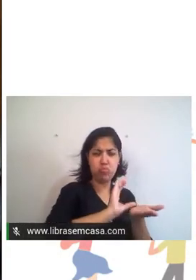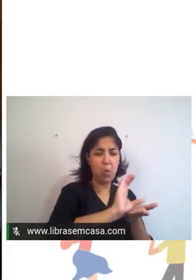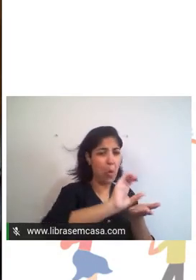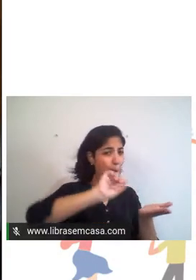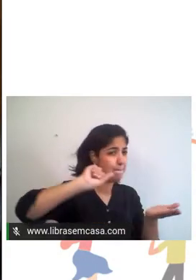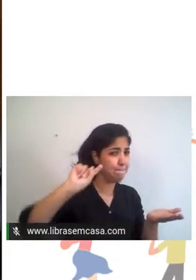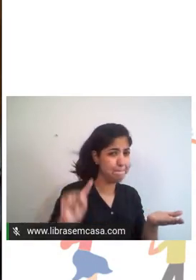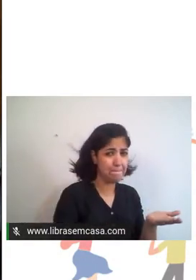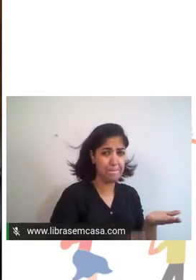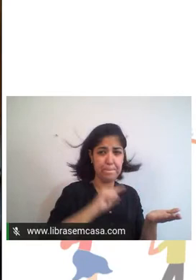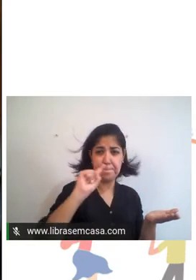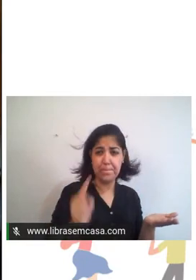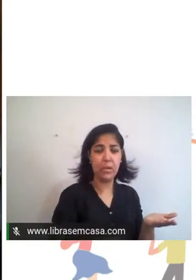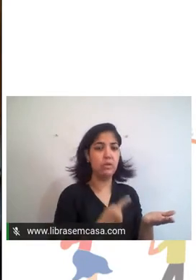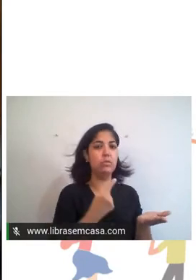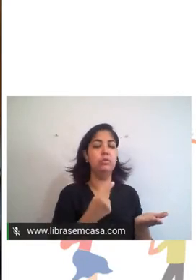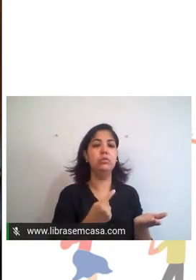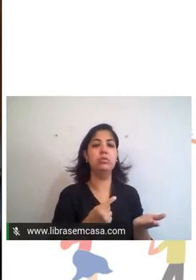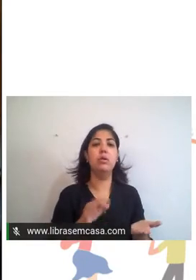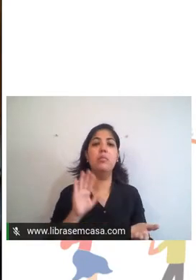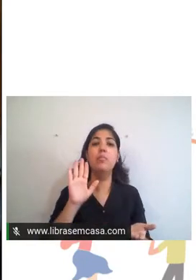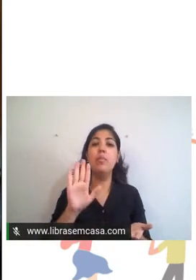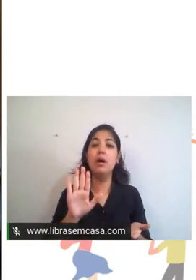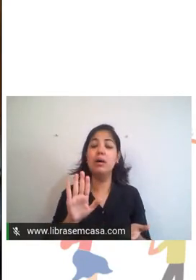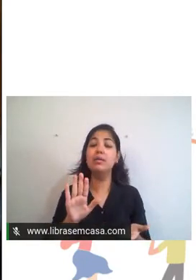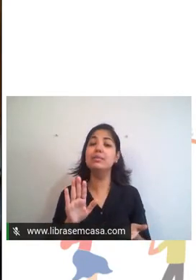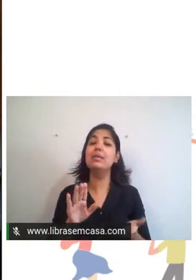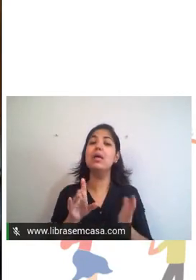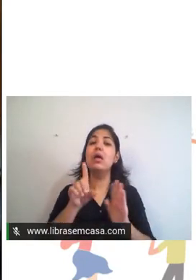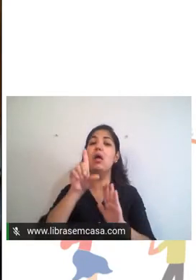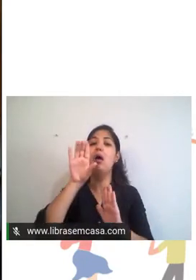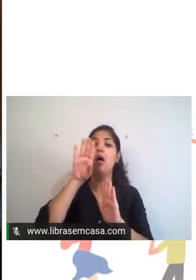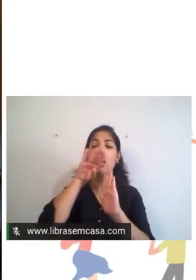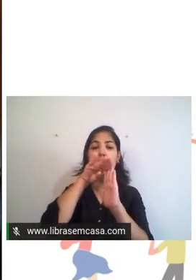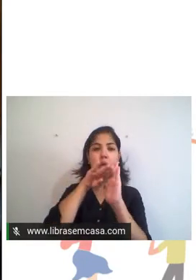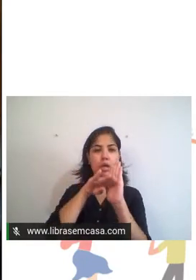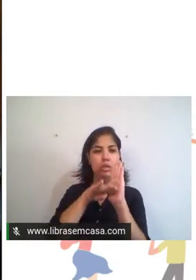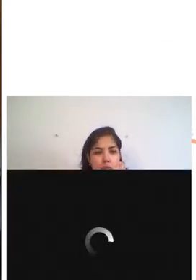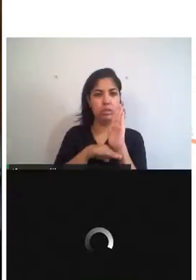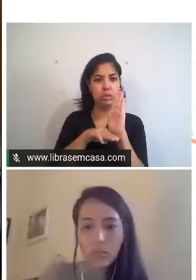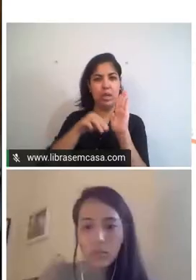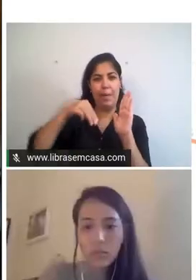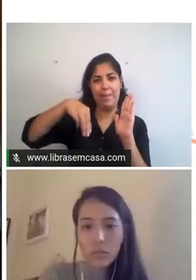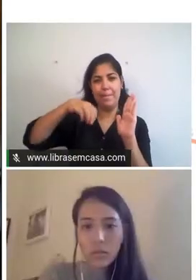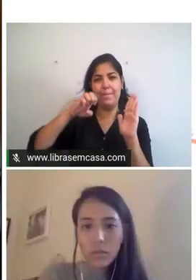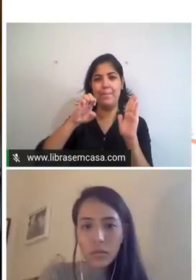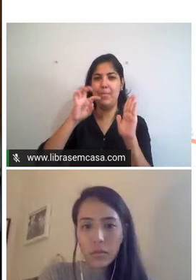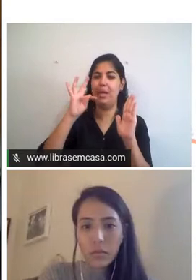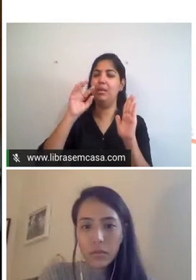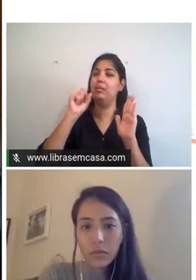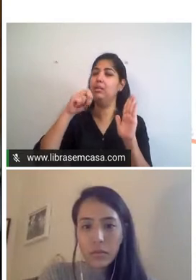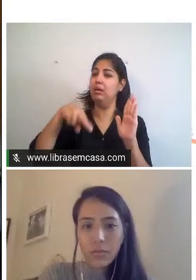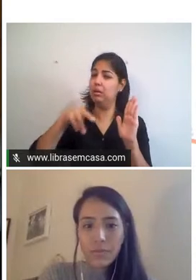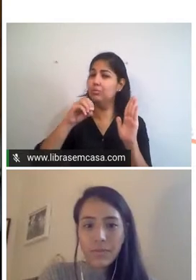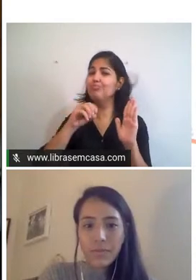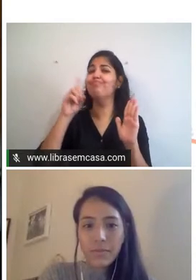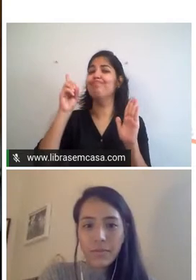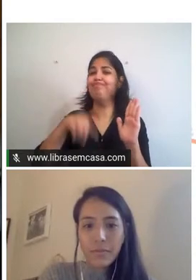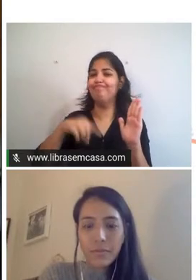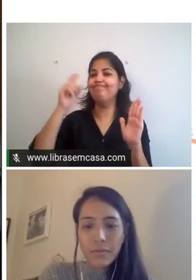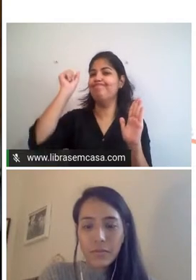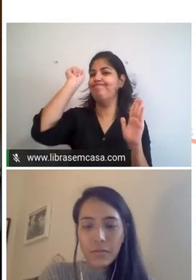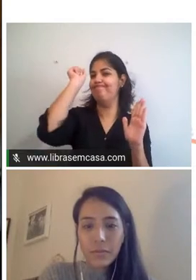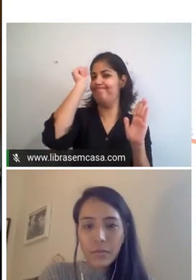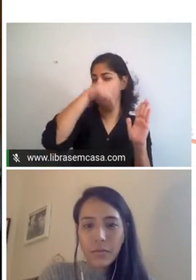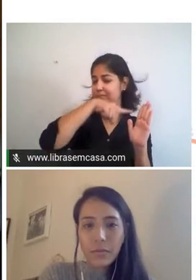Embrapa, mas, por exemplo, a redução de metano a partir da produção de carne ainda tem